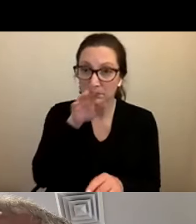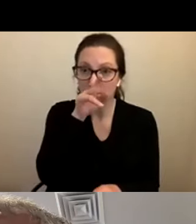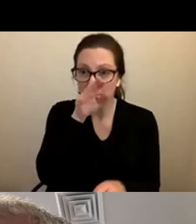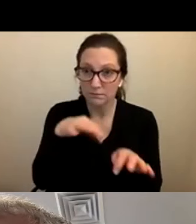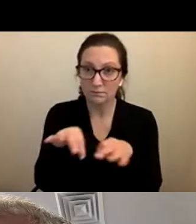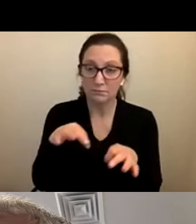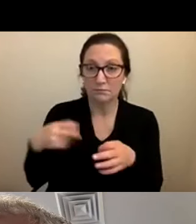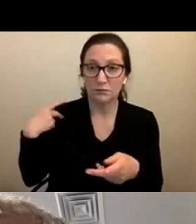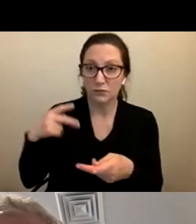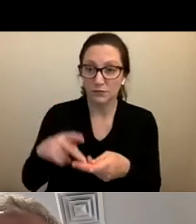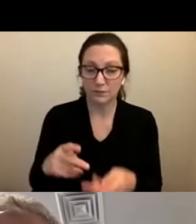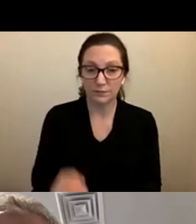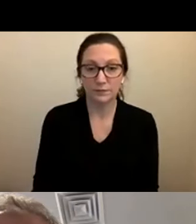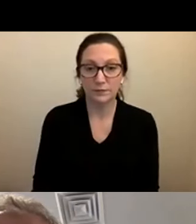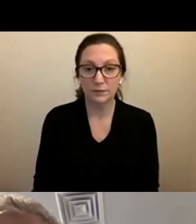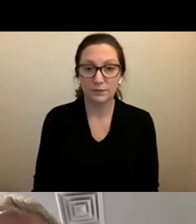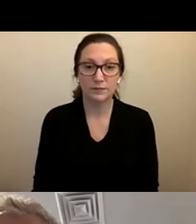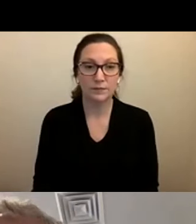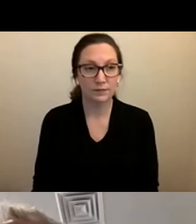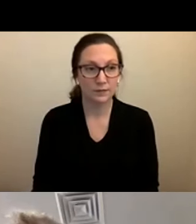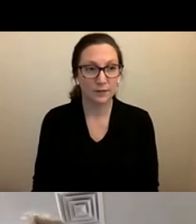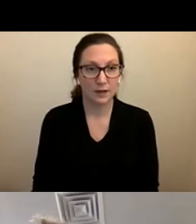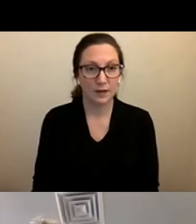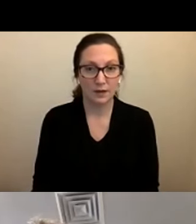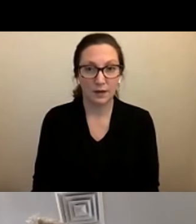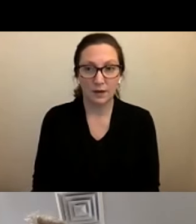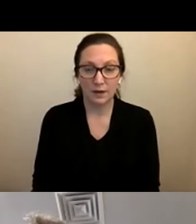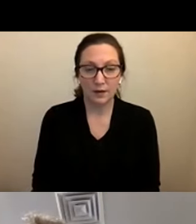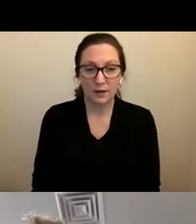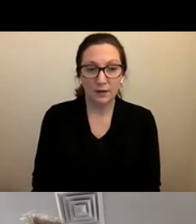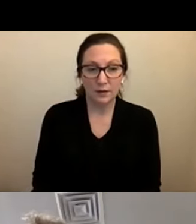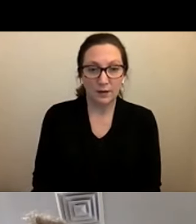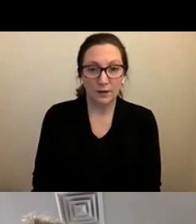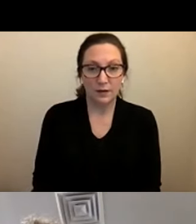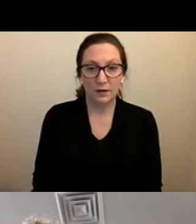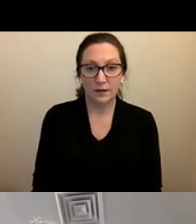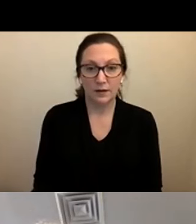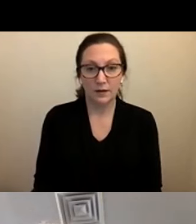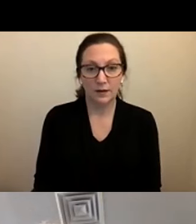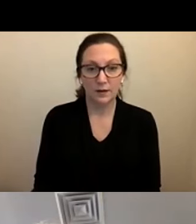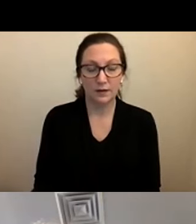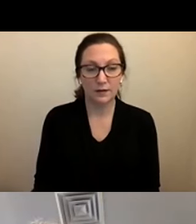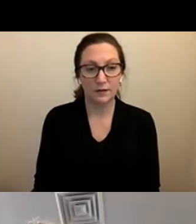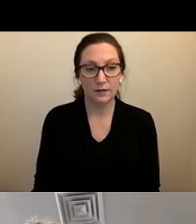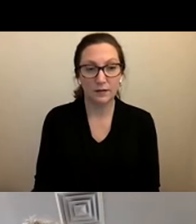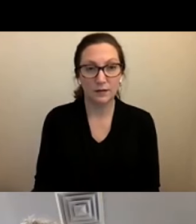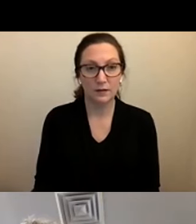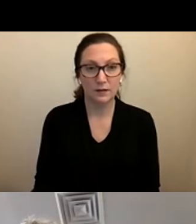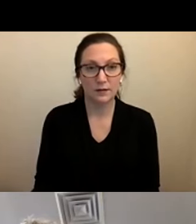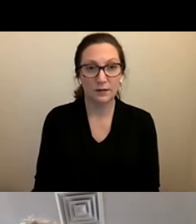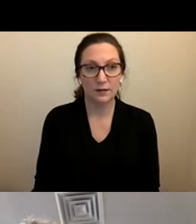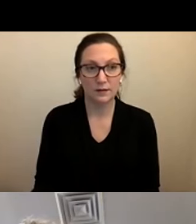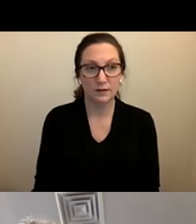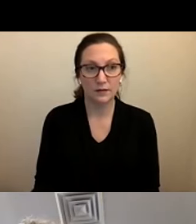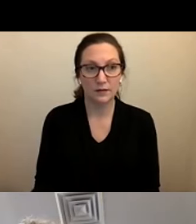Portuguese. Olá, boa noite. Meu nome é Cristiane, eu sou intérprete de português brasileiro. Se você precisa